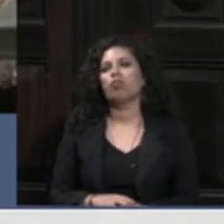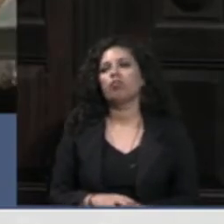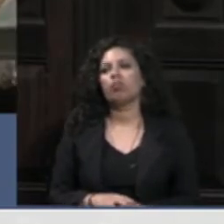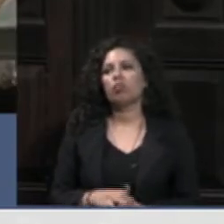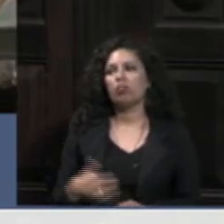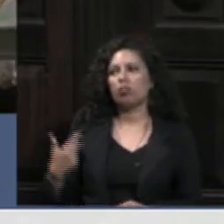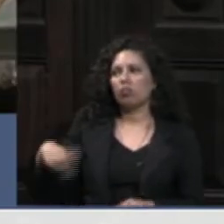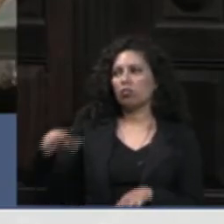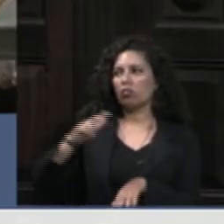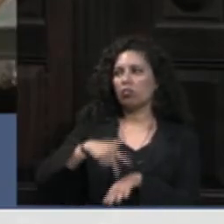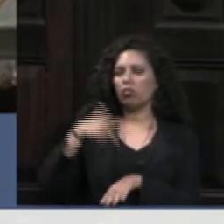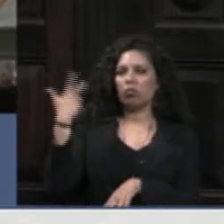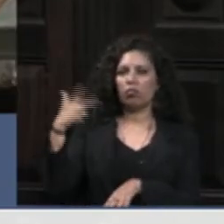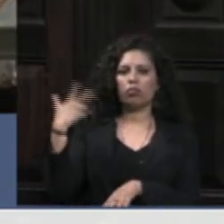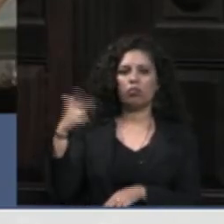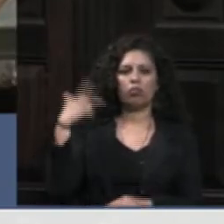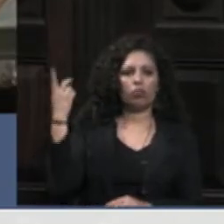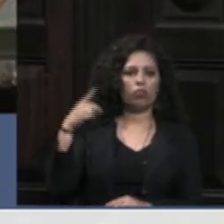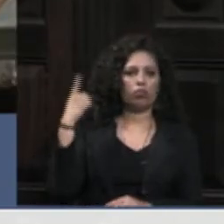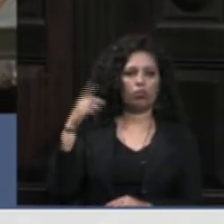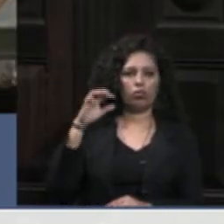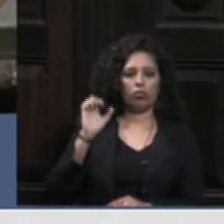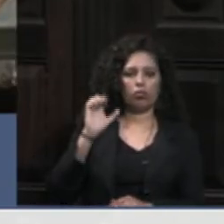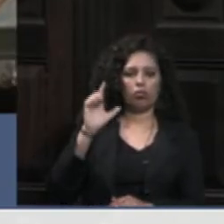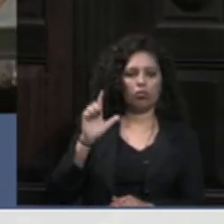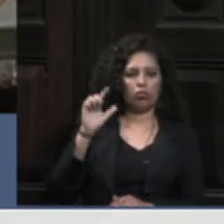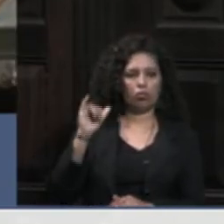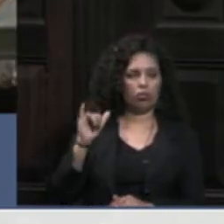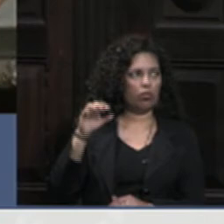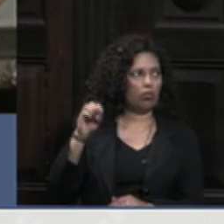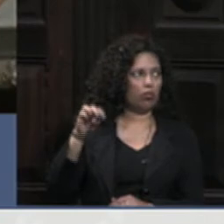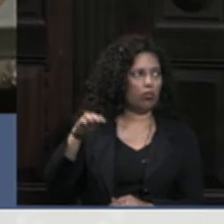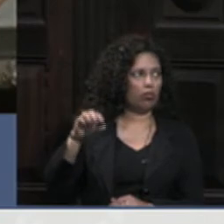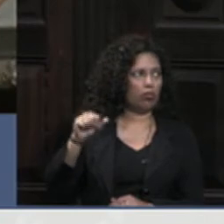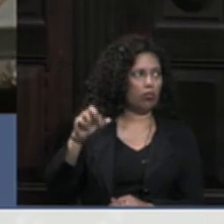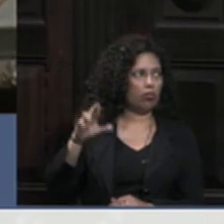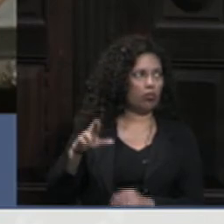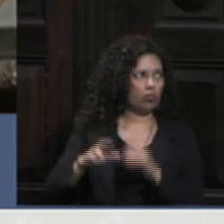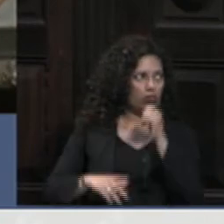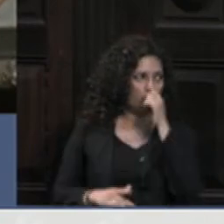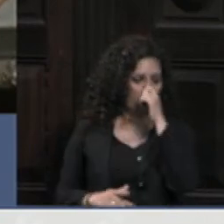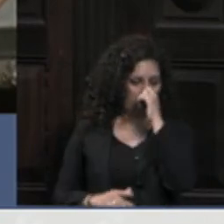Próximo orador inscrito, deputado Eliomar Coelho, se dispõe de 10 minutos.